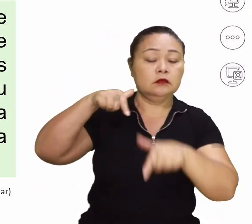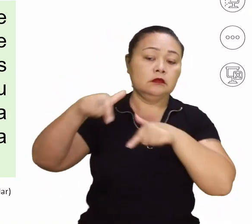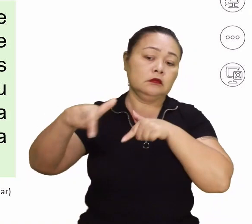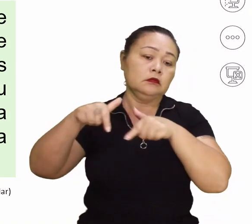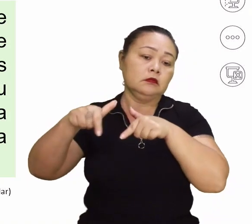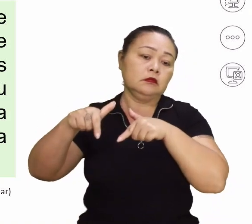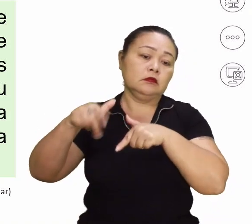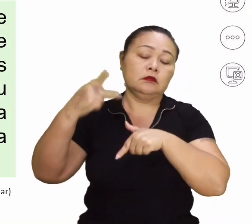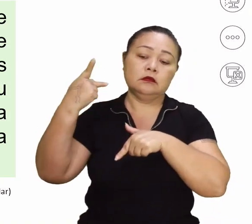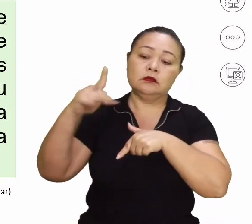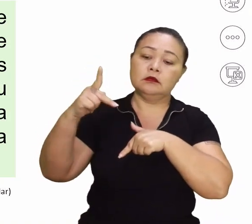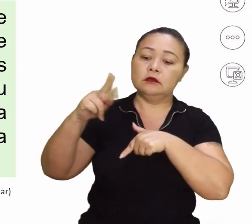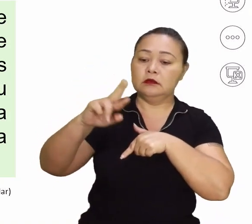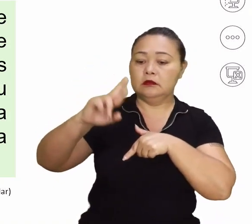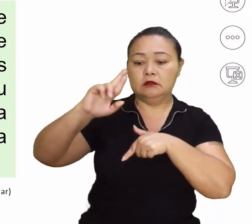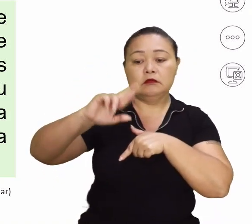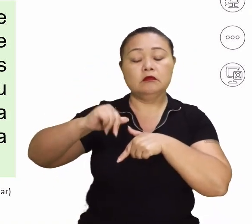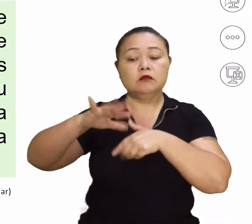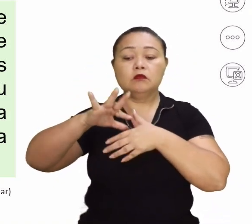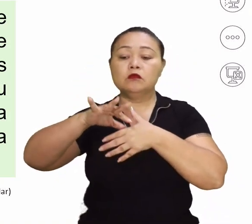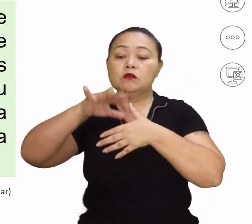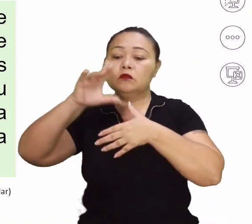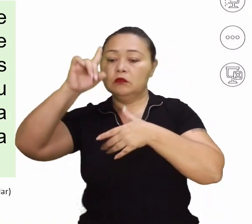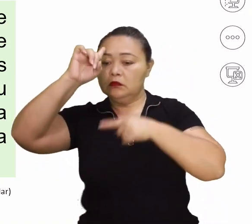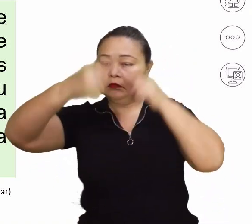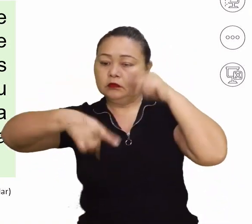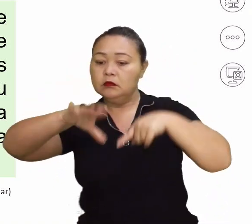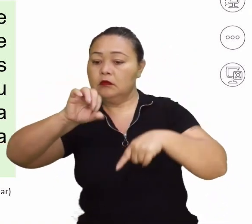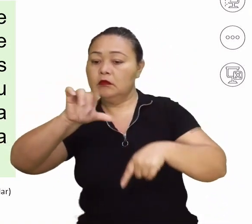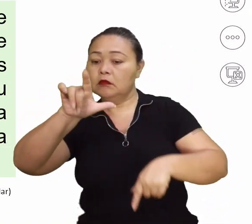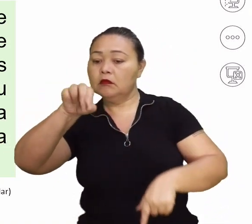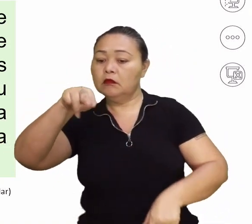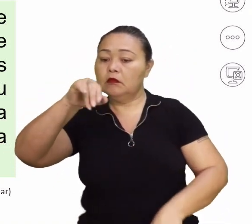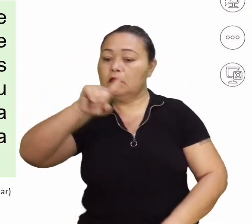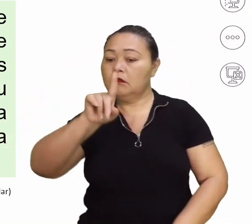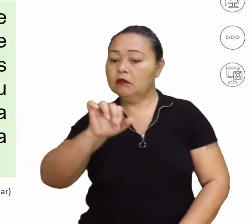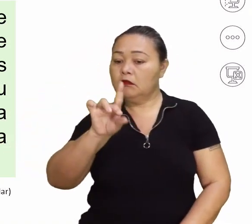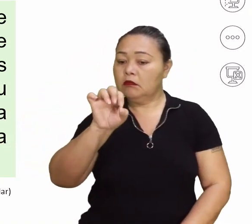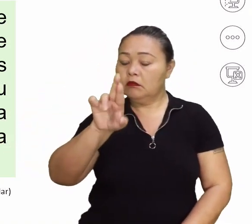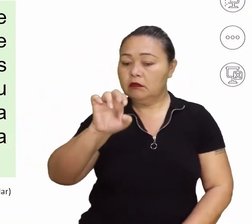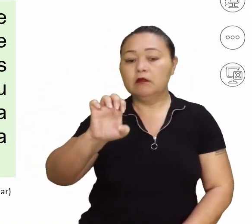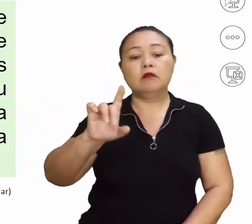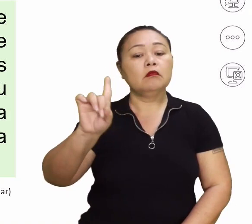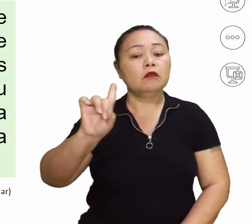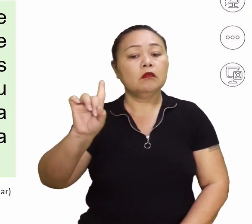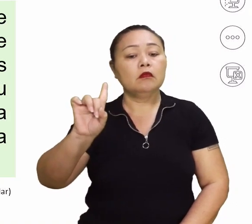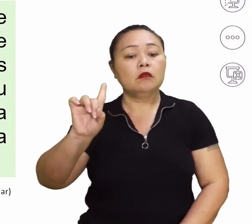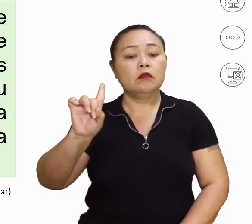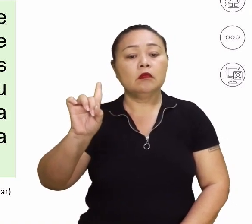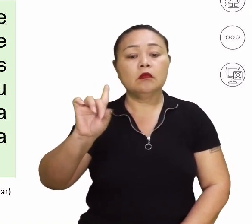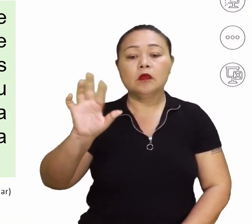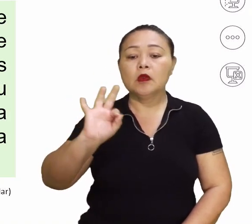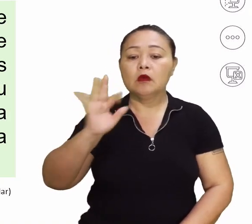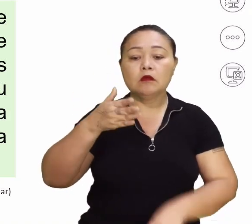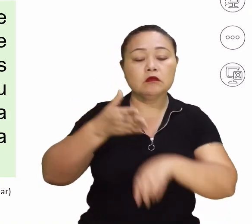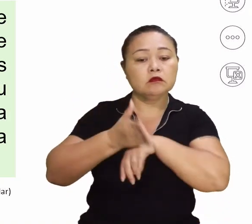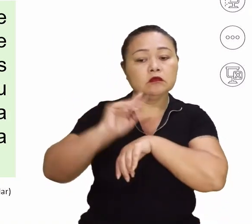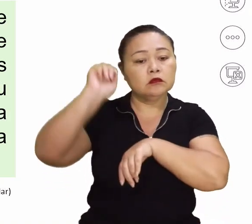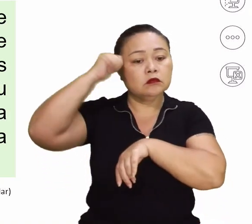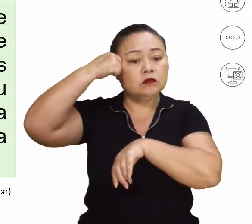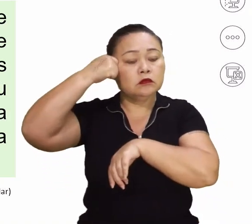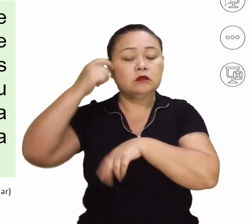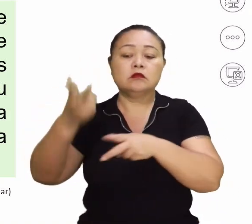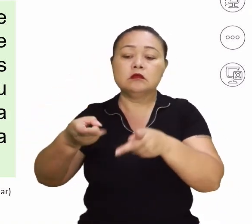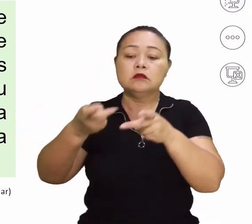obrigados a trabalhar para quem? Para os colonizadores. Não é significativa a participação do negro